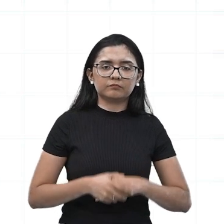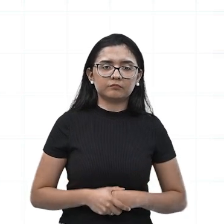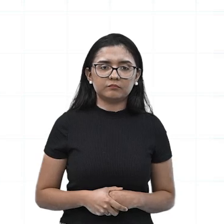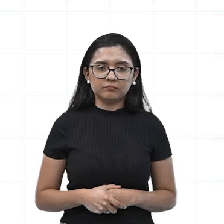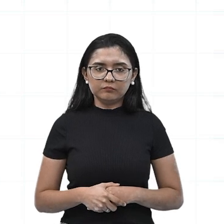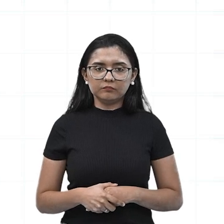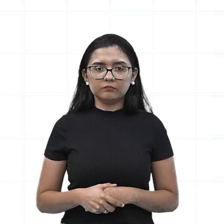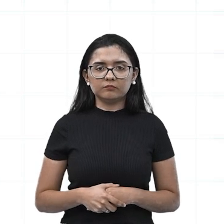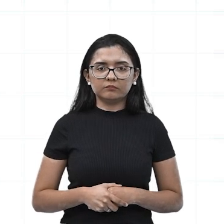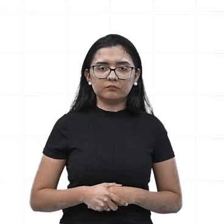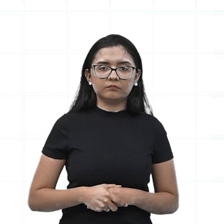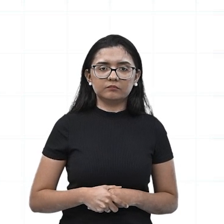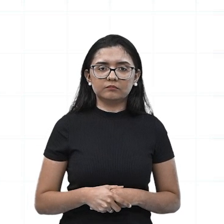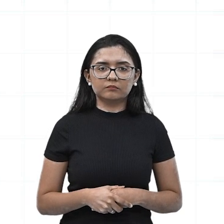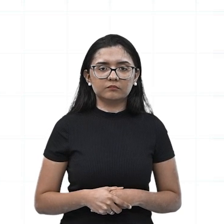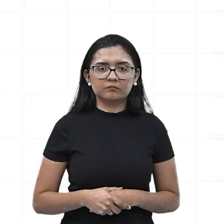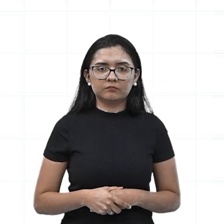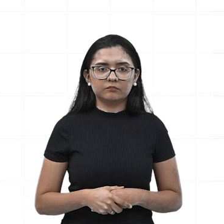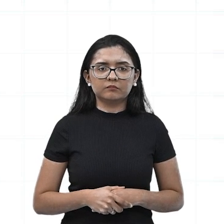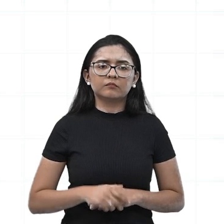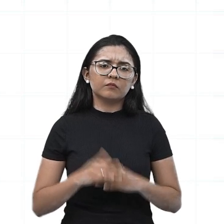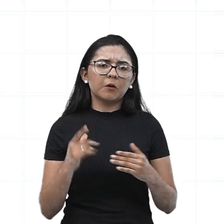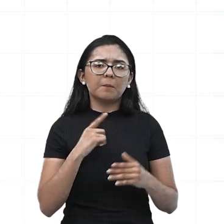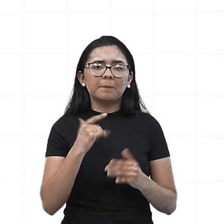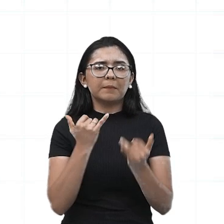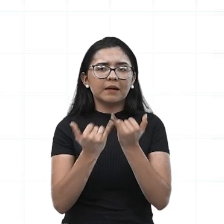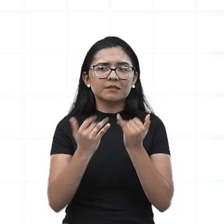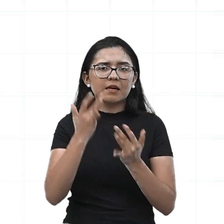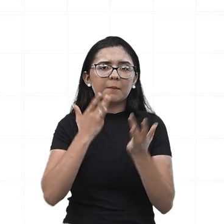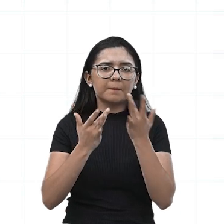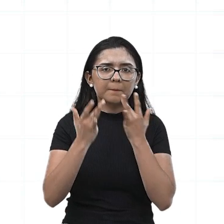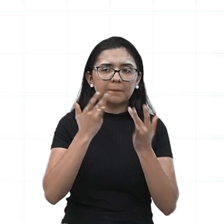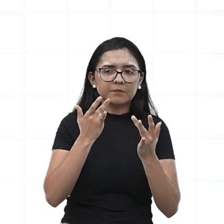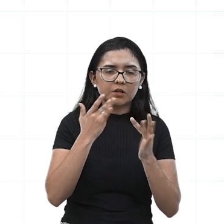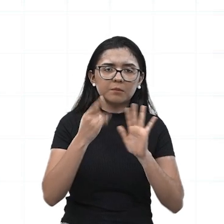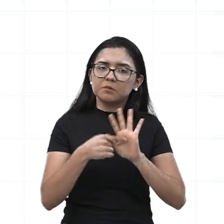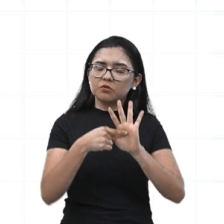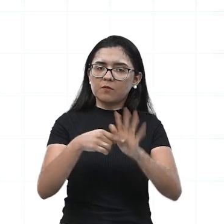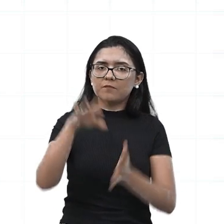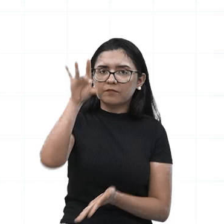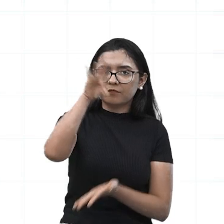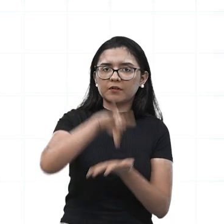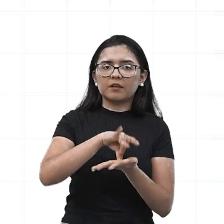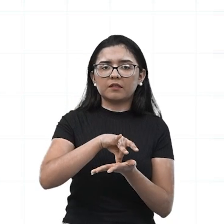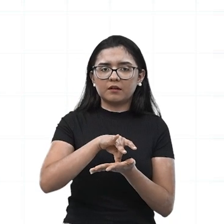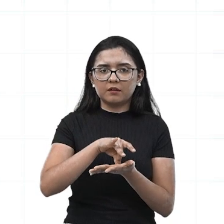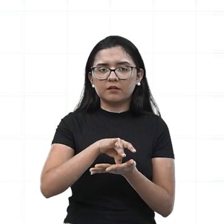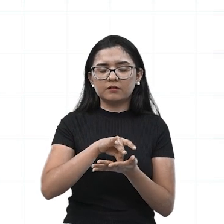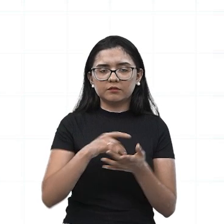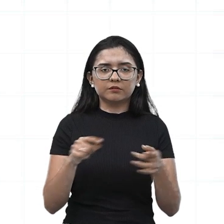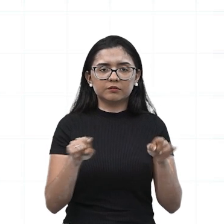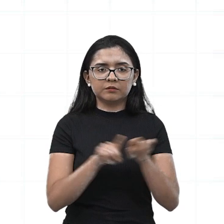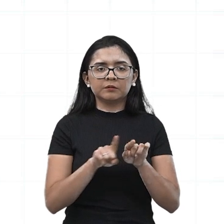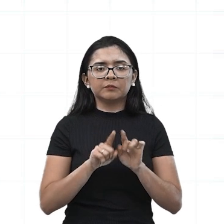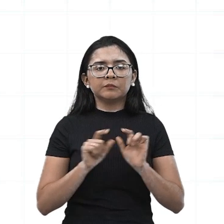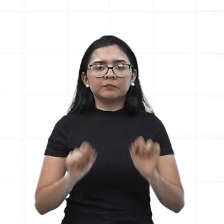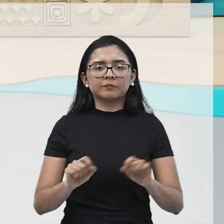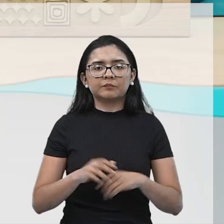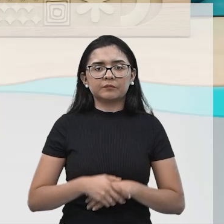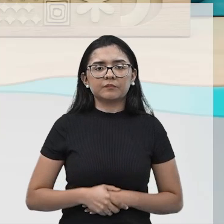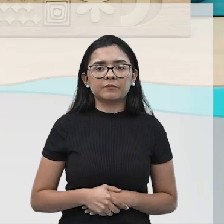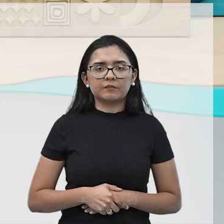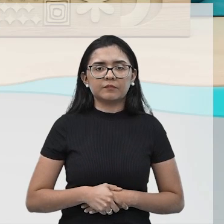mais crível, ou seja, mais real e verossímil da trajetória dessas figuras